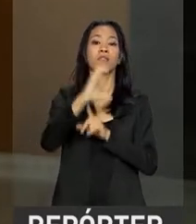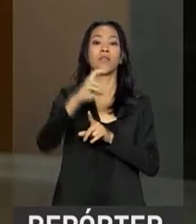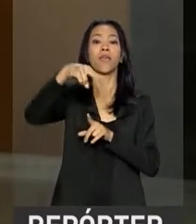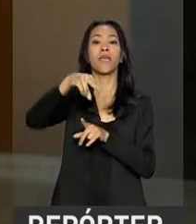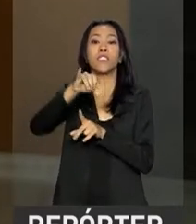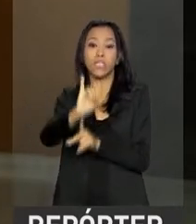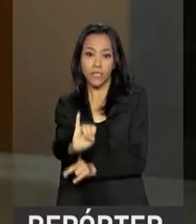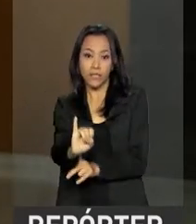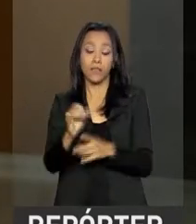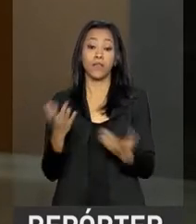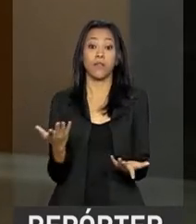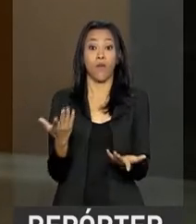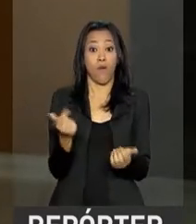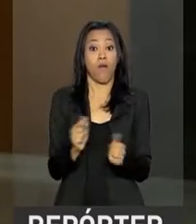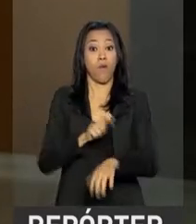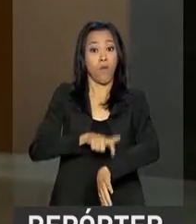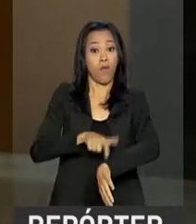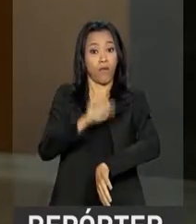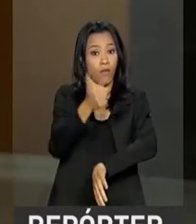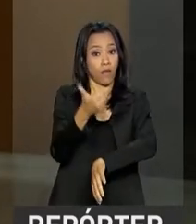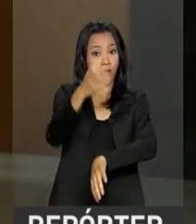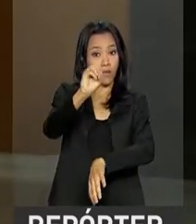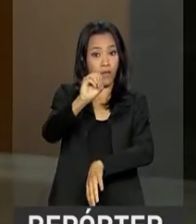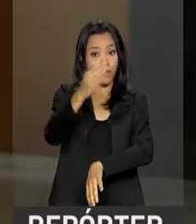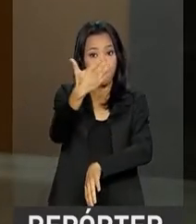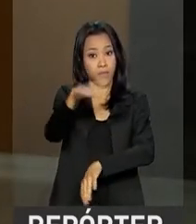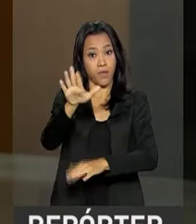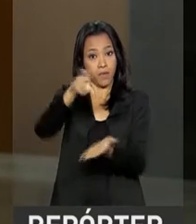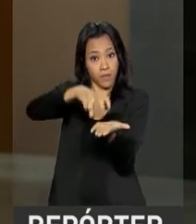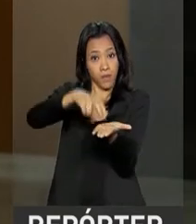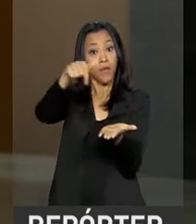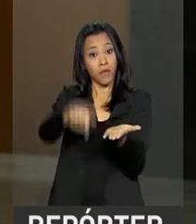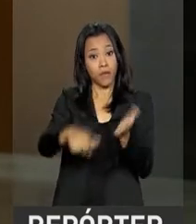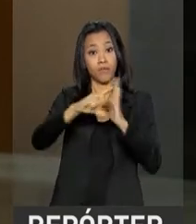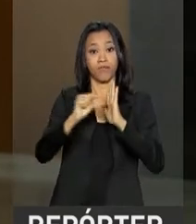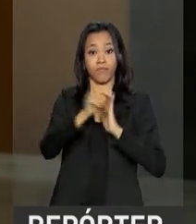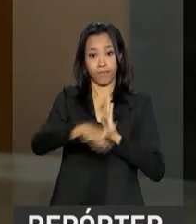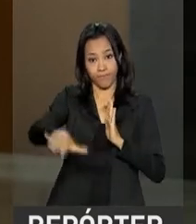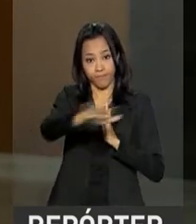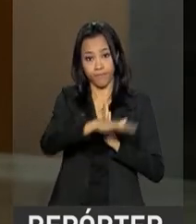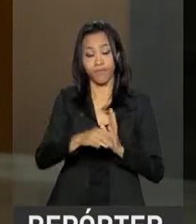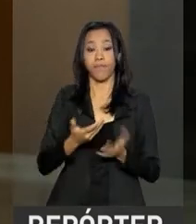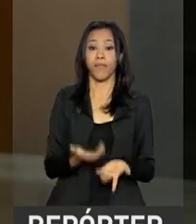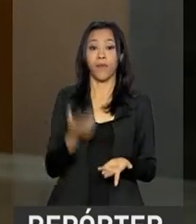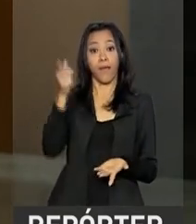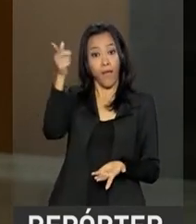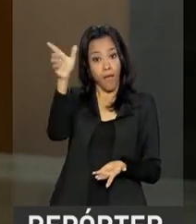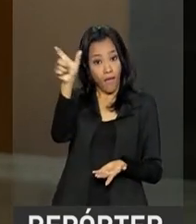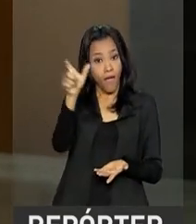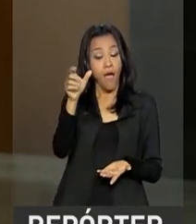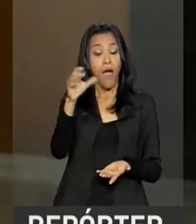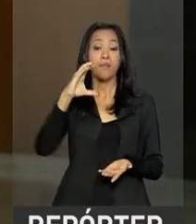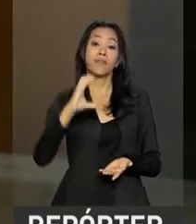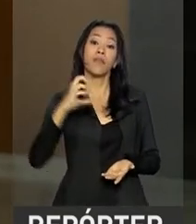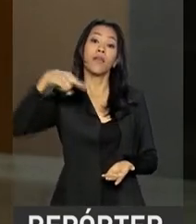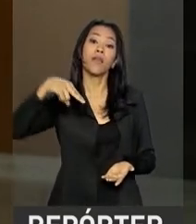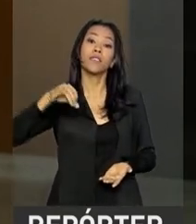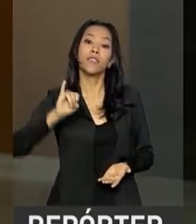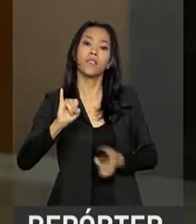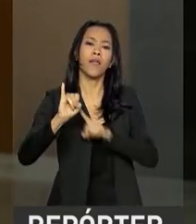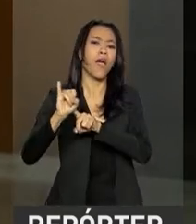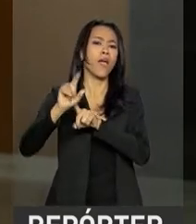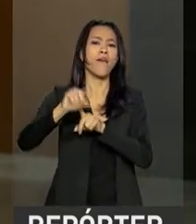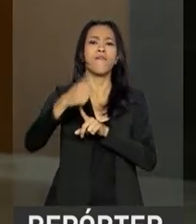encontro vai ser às dez e meia da manhã aqui mesmo no palácio do planalto essa entidade é importante porque representa as